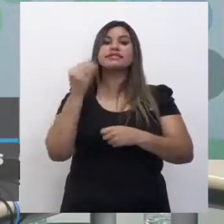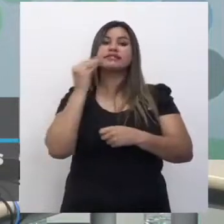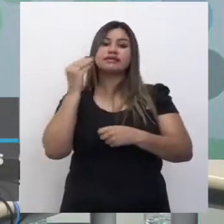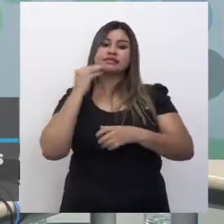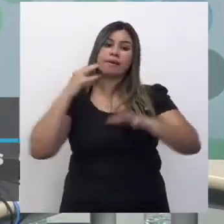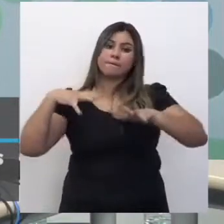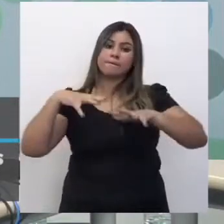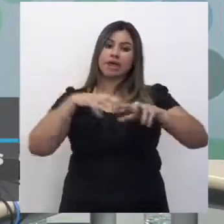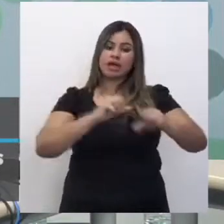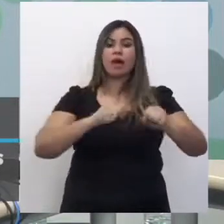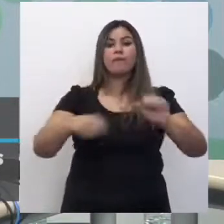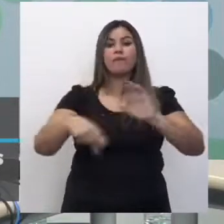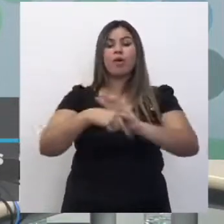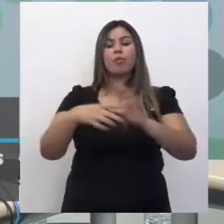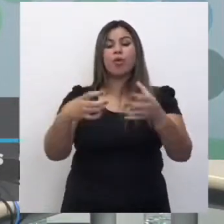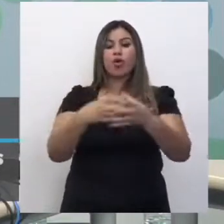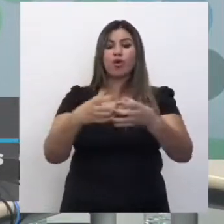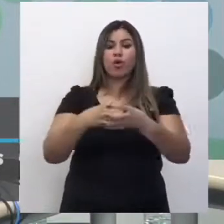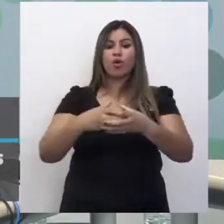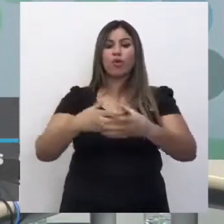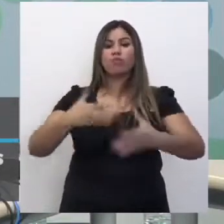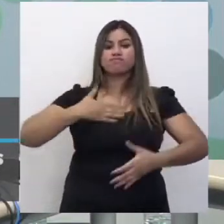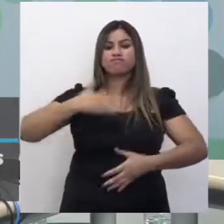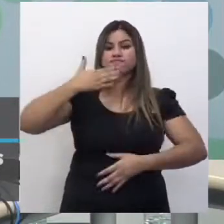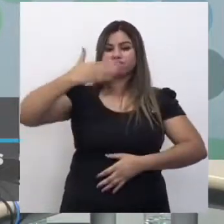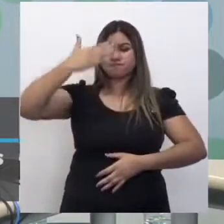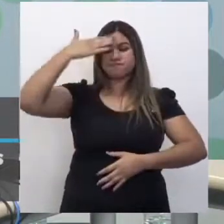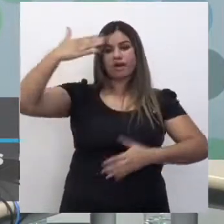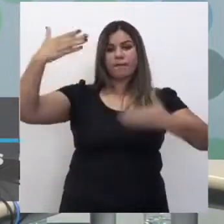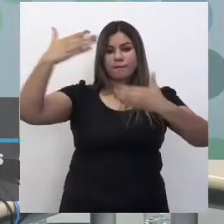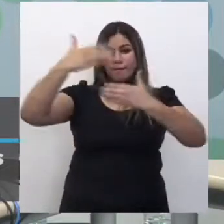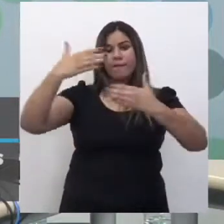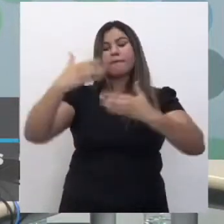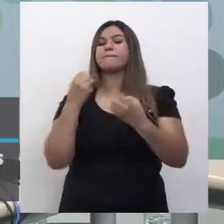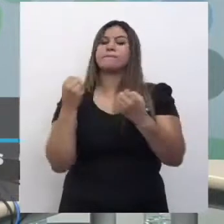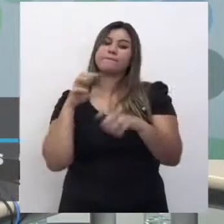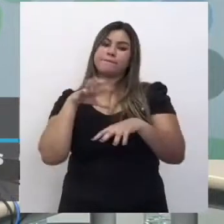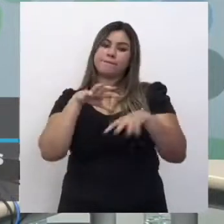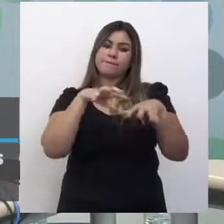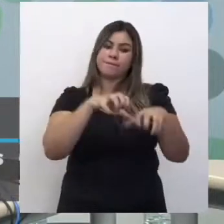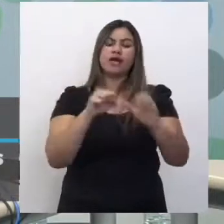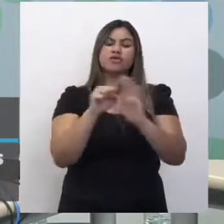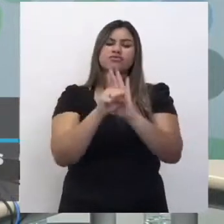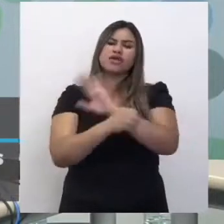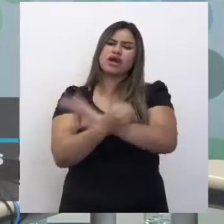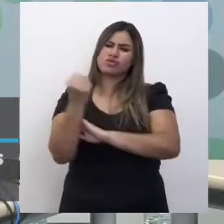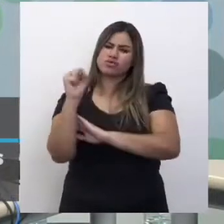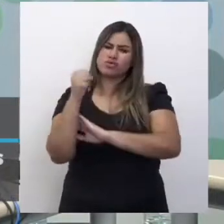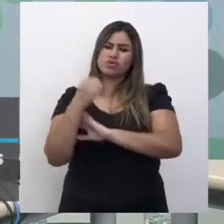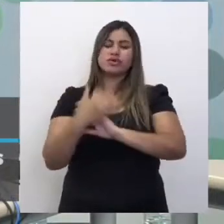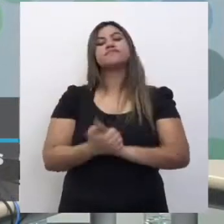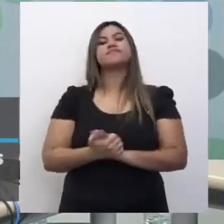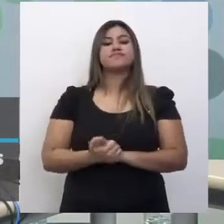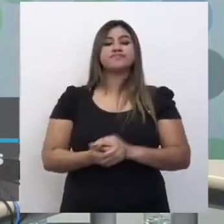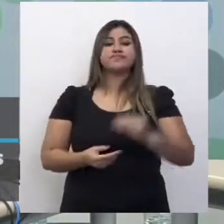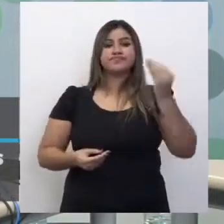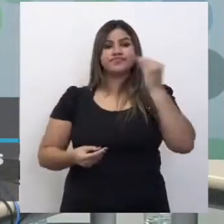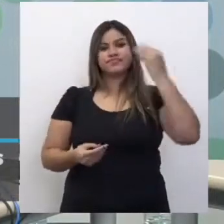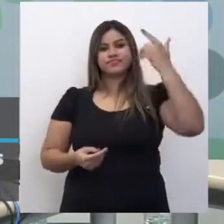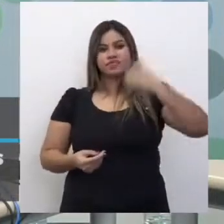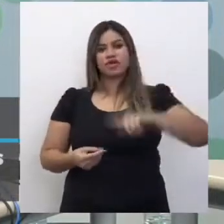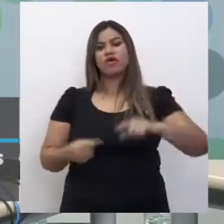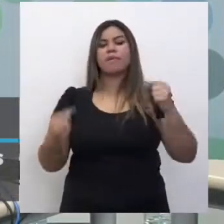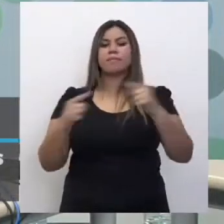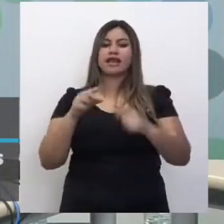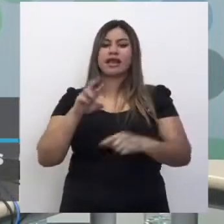tinham ocupado aí a região ali por volta do século VIII, tá? Então, a Reconquista, ela tem esse nome